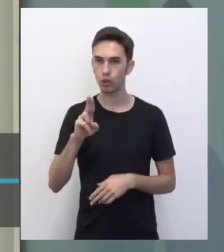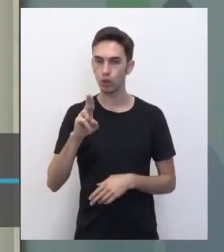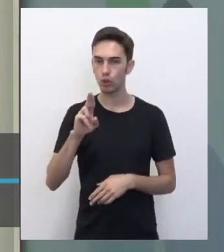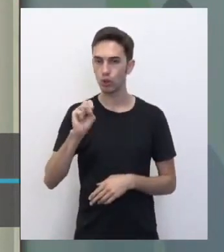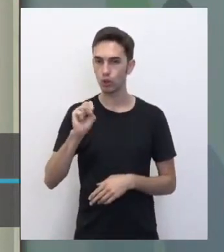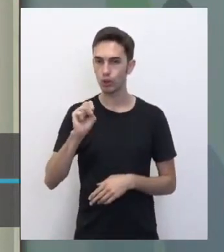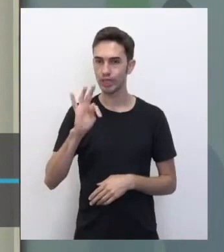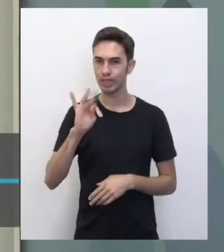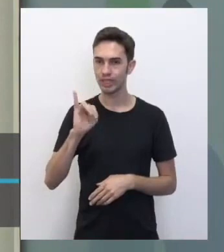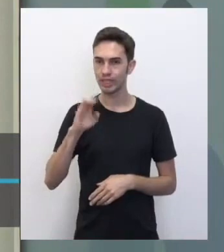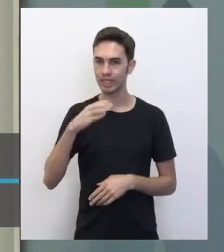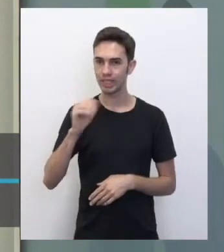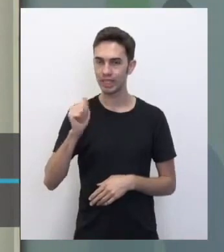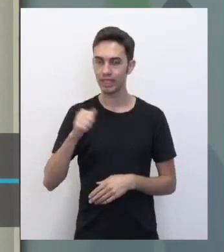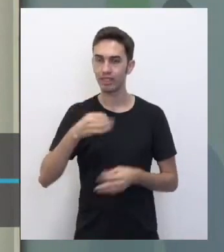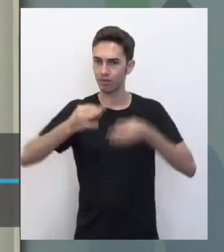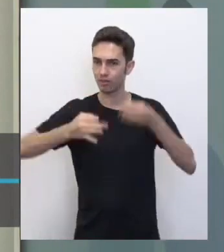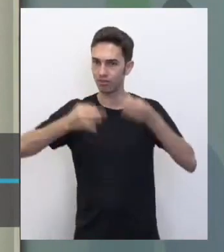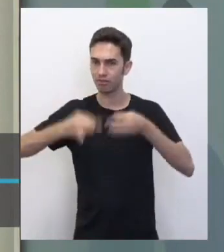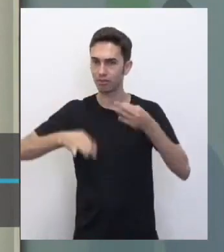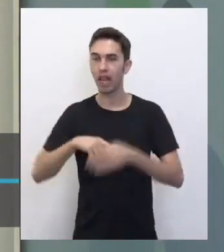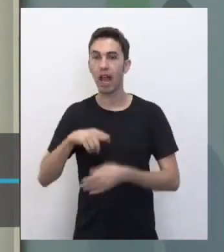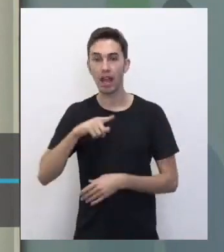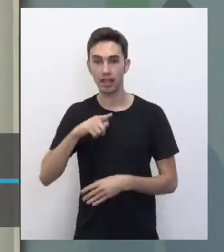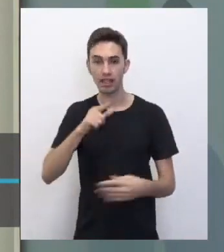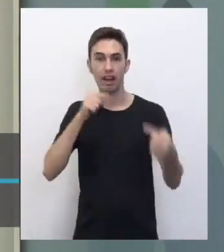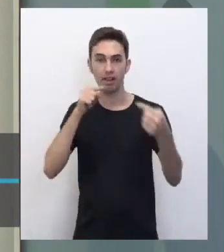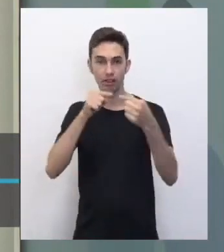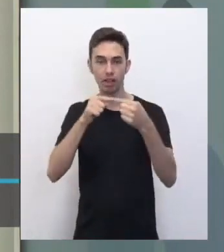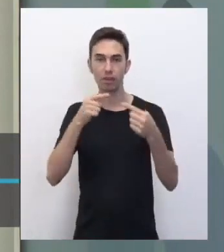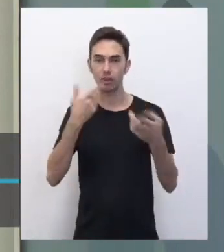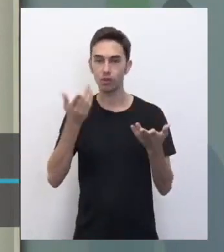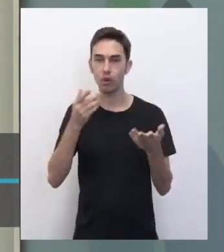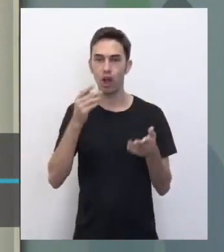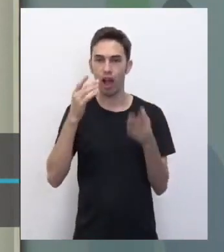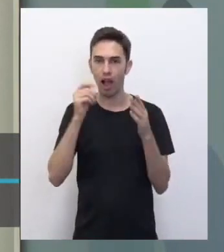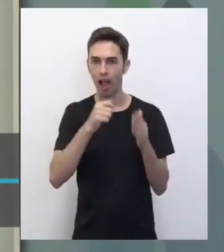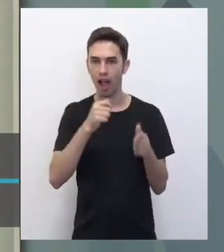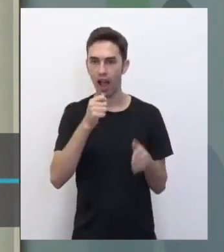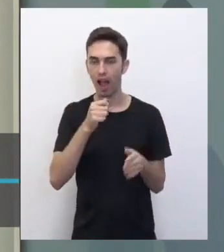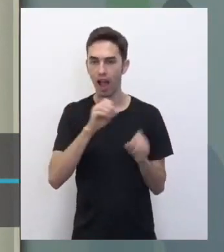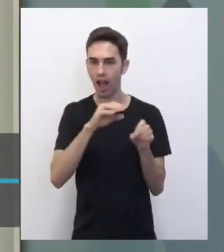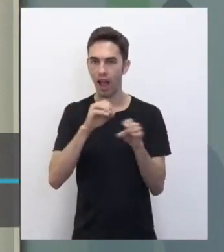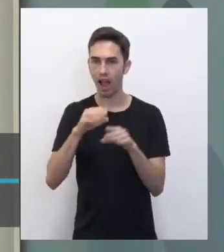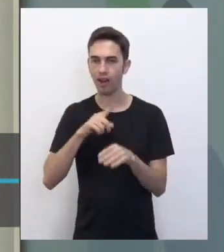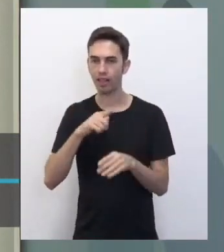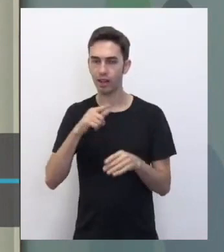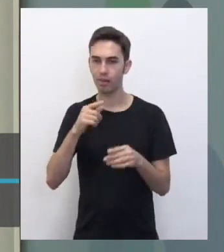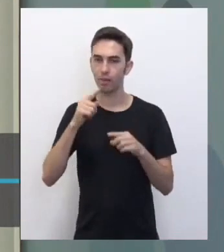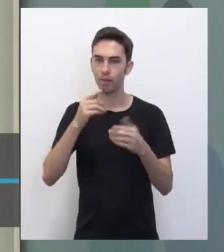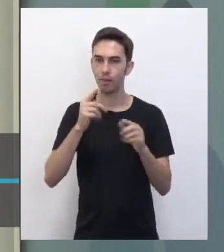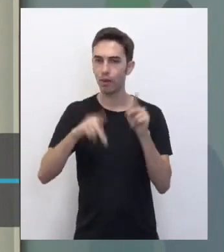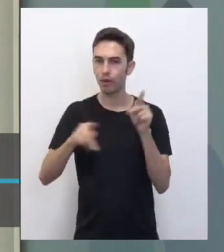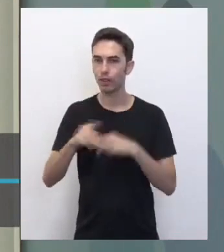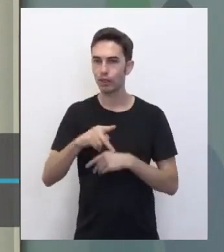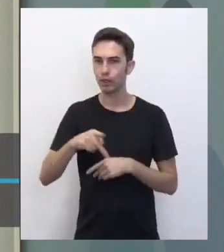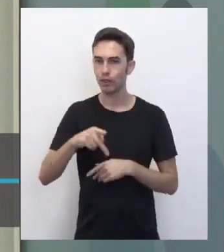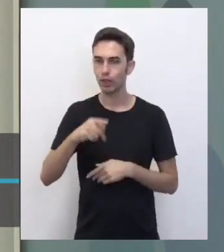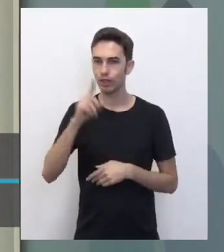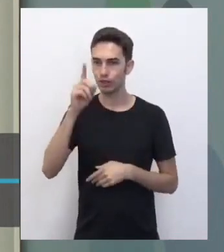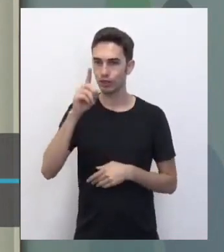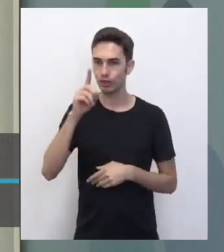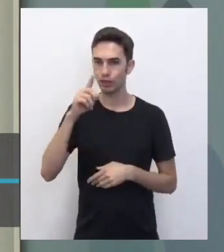Justiça, esse dilema aparece numa aula que a professora está dando, uma professora de Direito, e eu achei